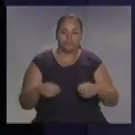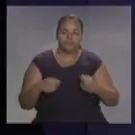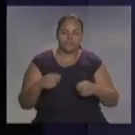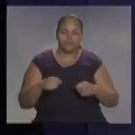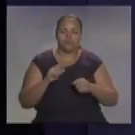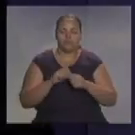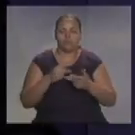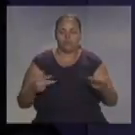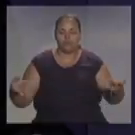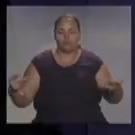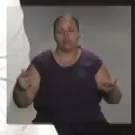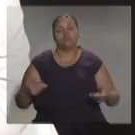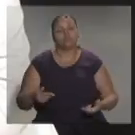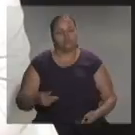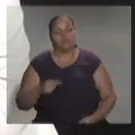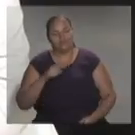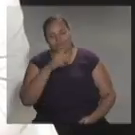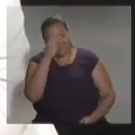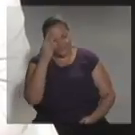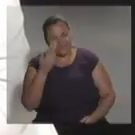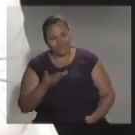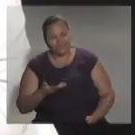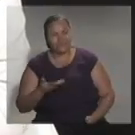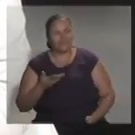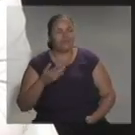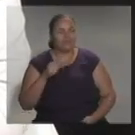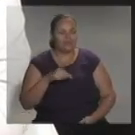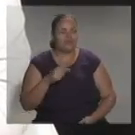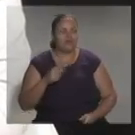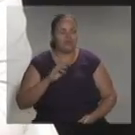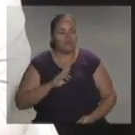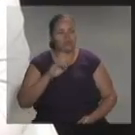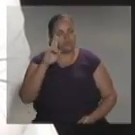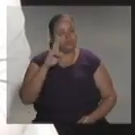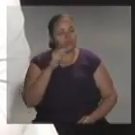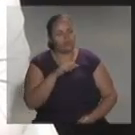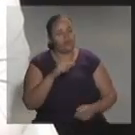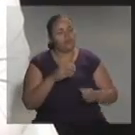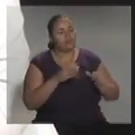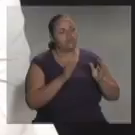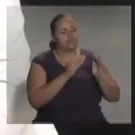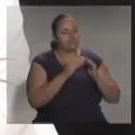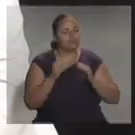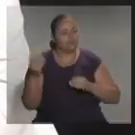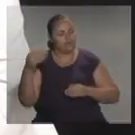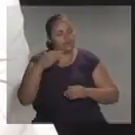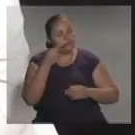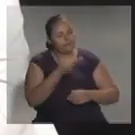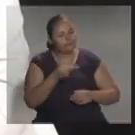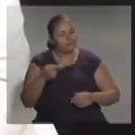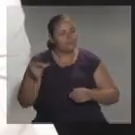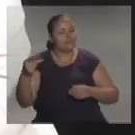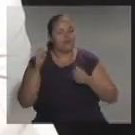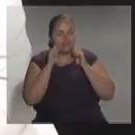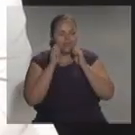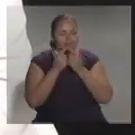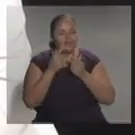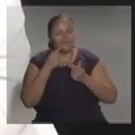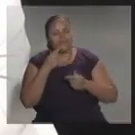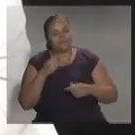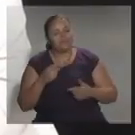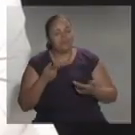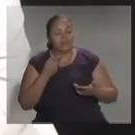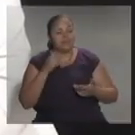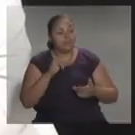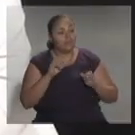que fazer alguma coisa. Nós não podemos... porque, inclusive, essas pessoas, né, que representam essas instituições têm vindo aqui à casa dizer